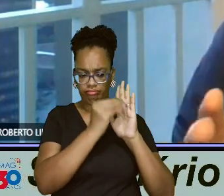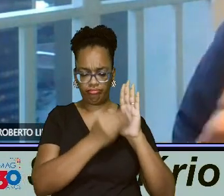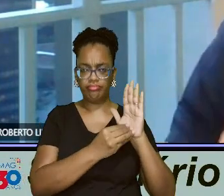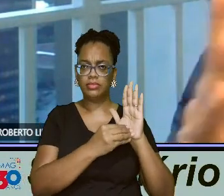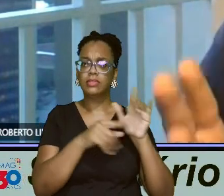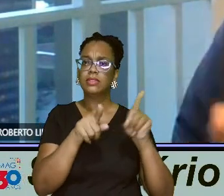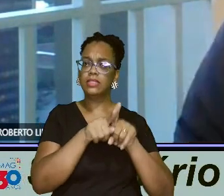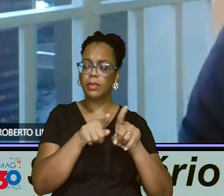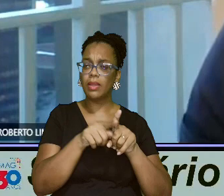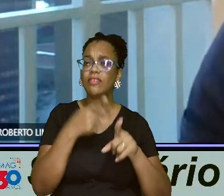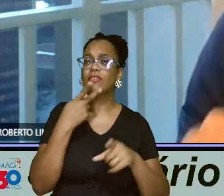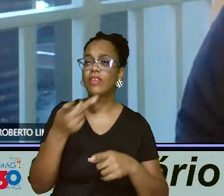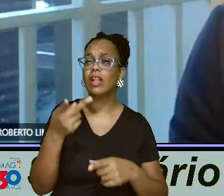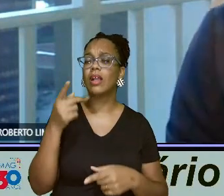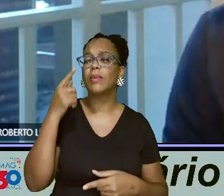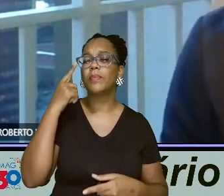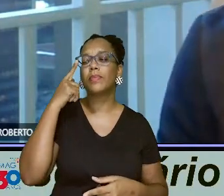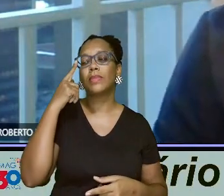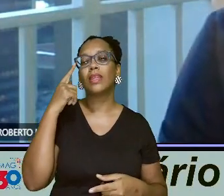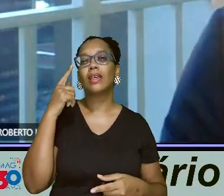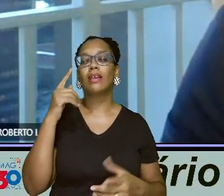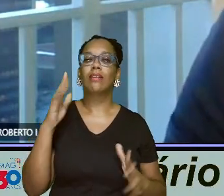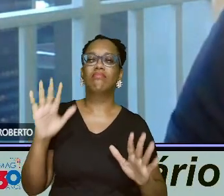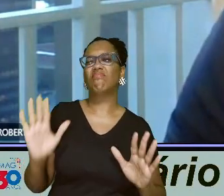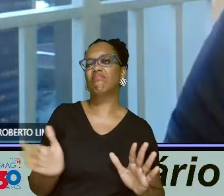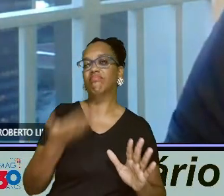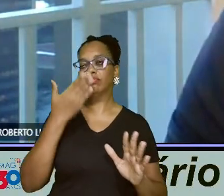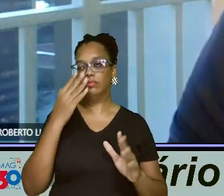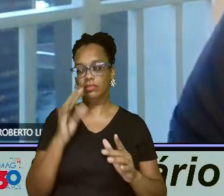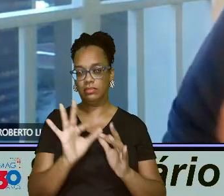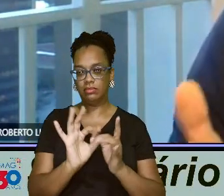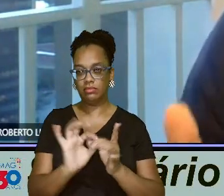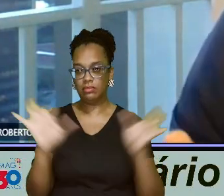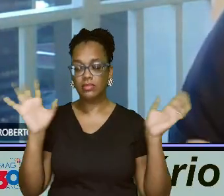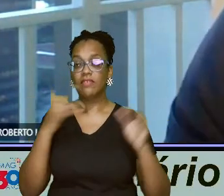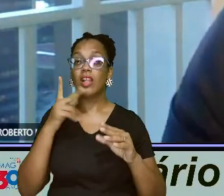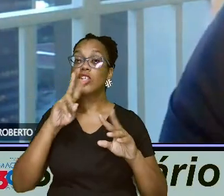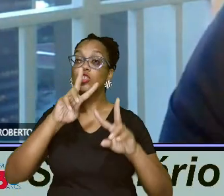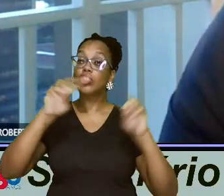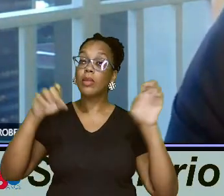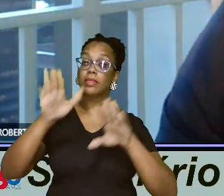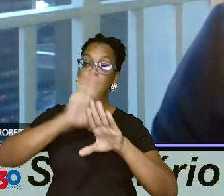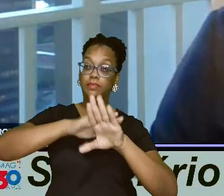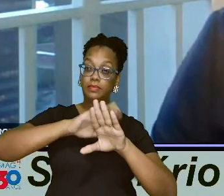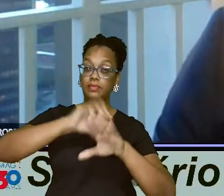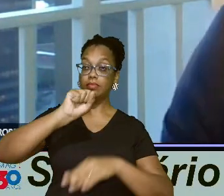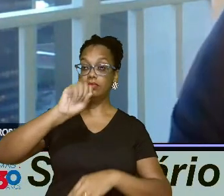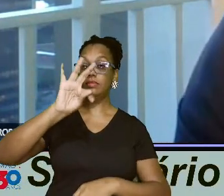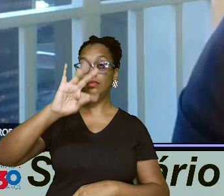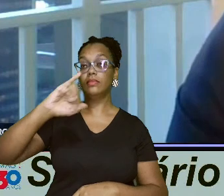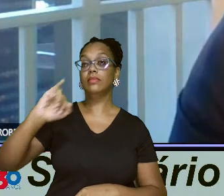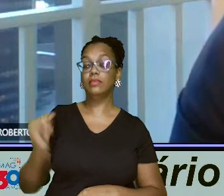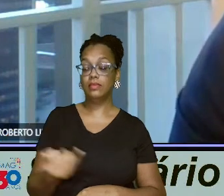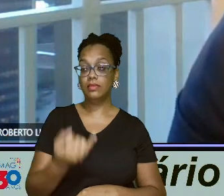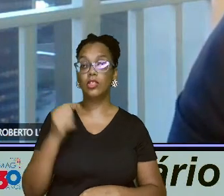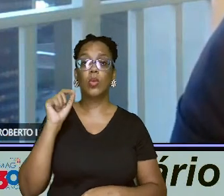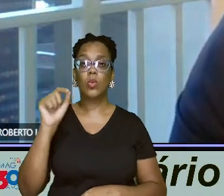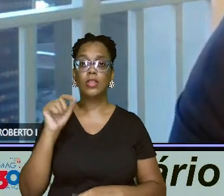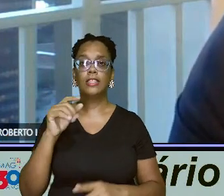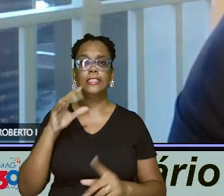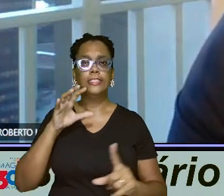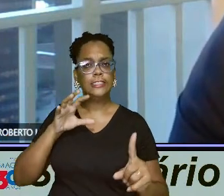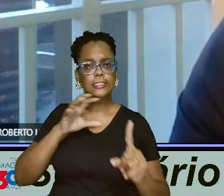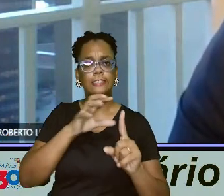também, en passant por isso, é justamente esse precedente do STJ que forçou também que